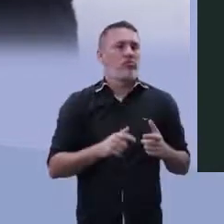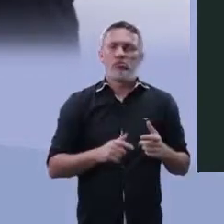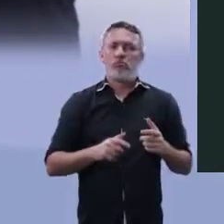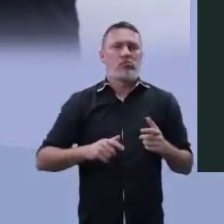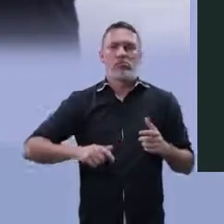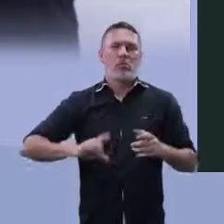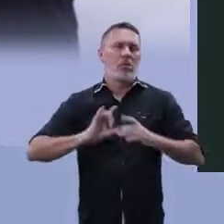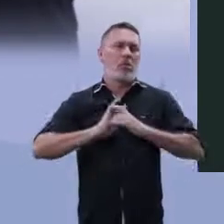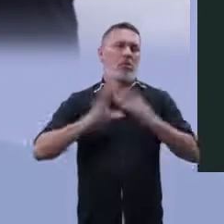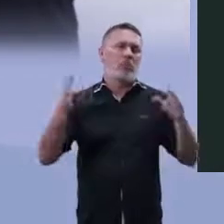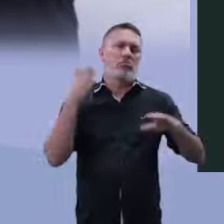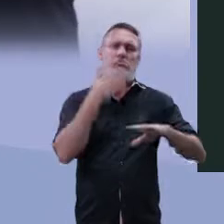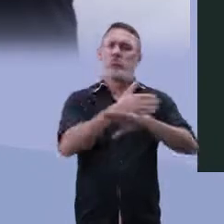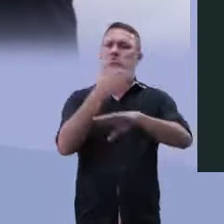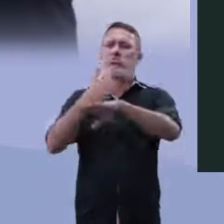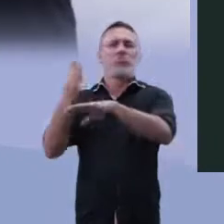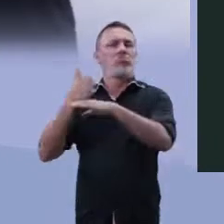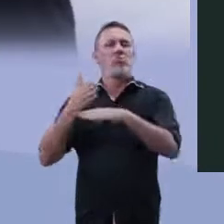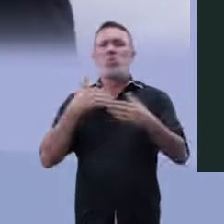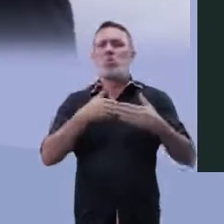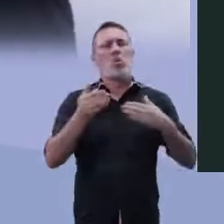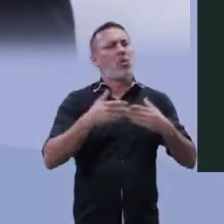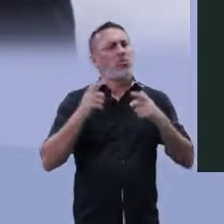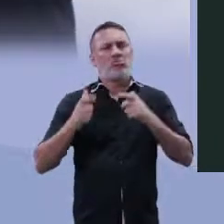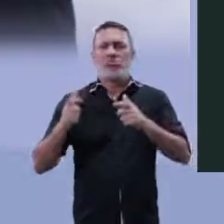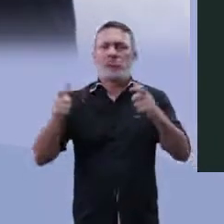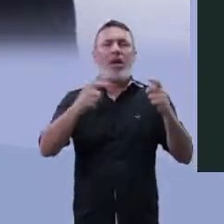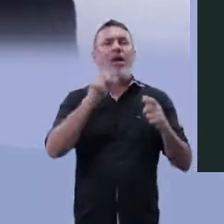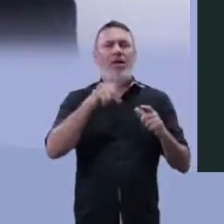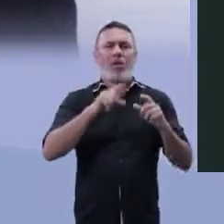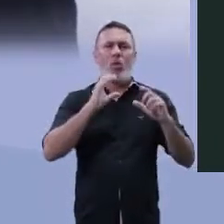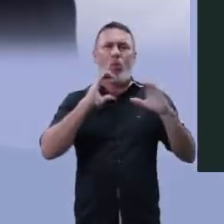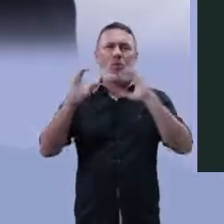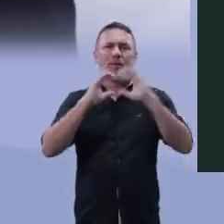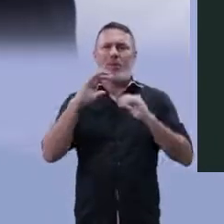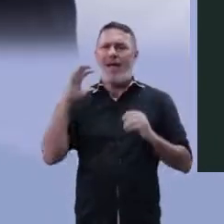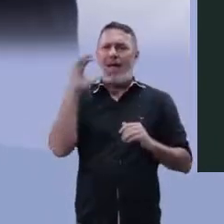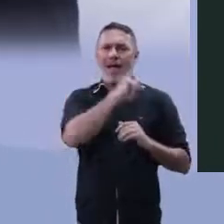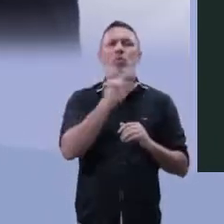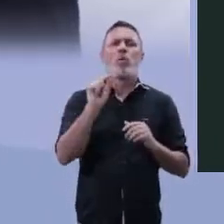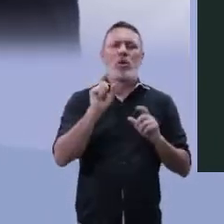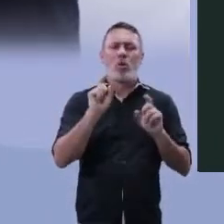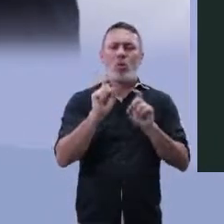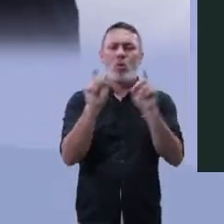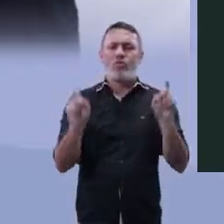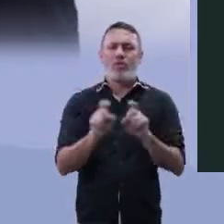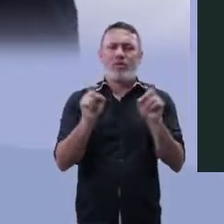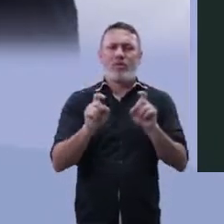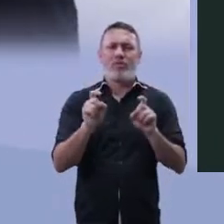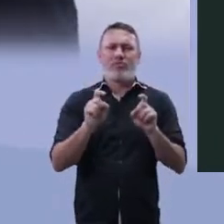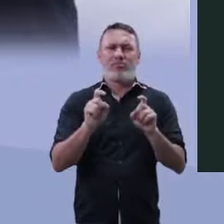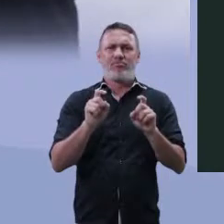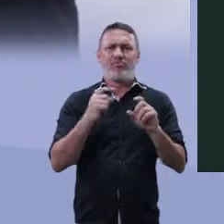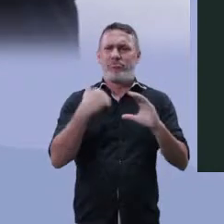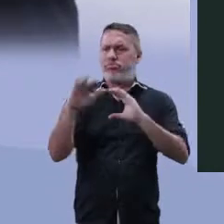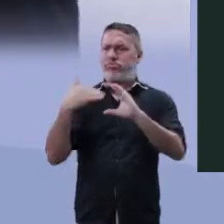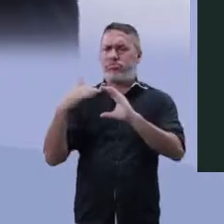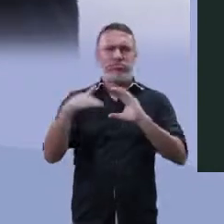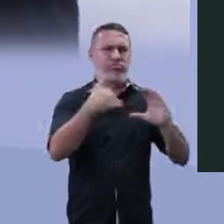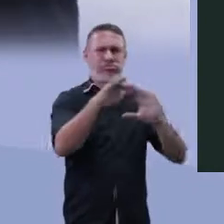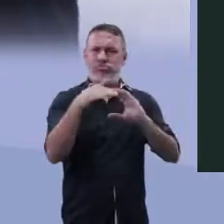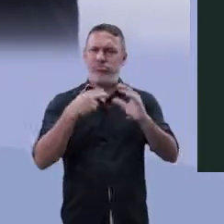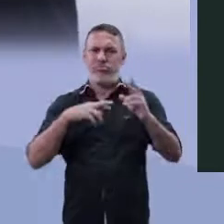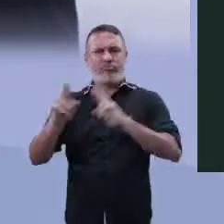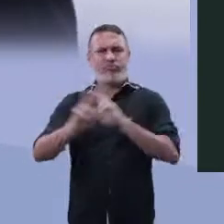tempo-espaço. Tá? Então, ela não surge preocupada com redes sociais, obviamente, né? A preocupação dela é estabelecer uma forma de